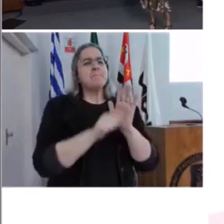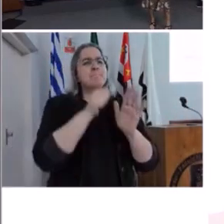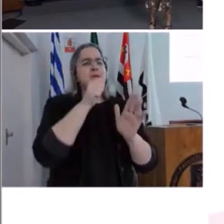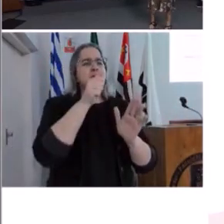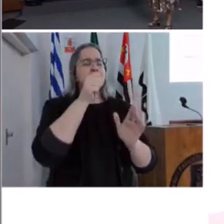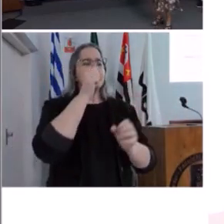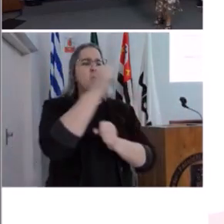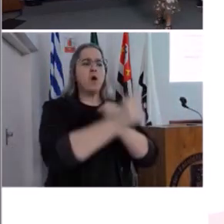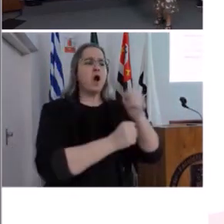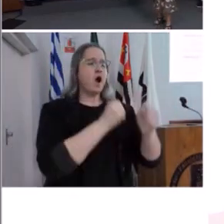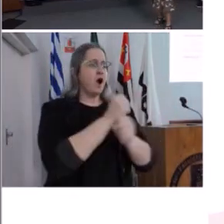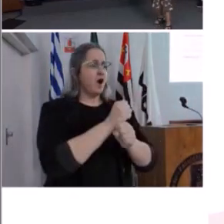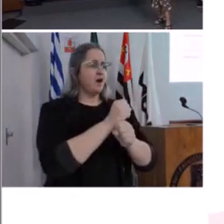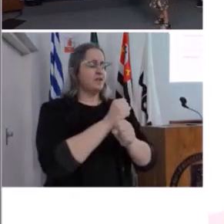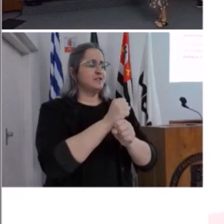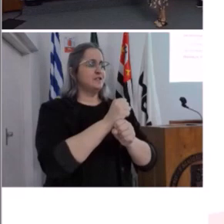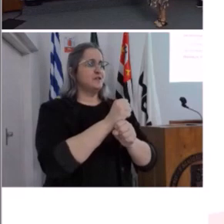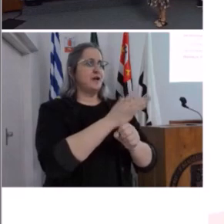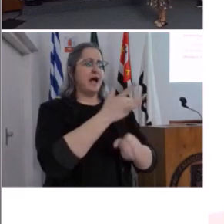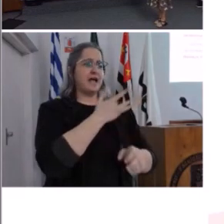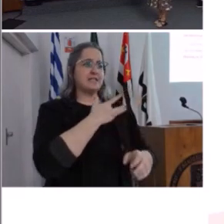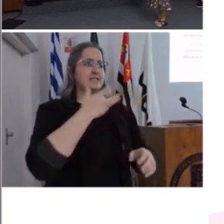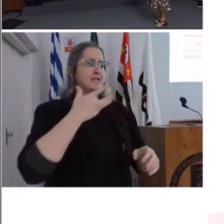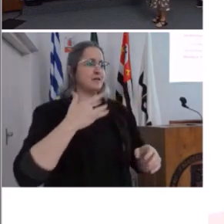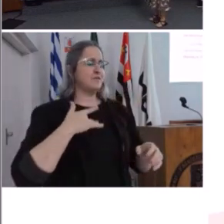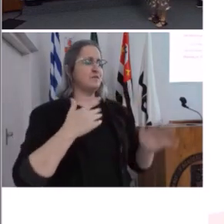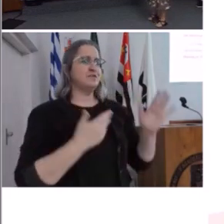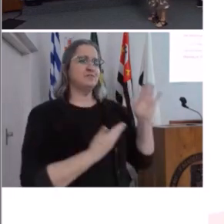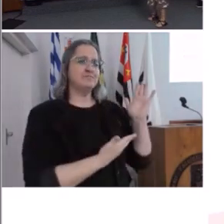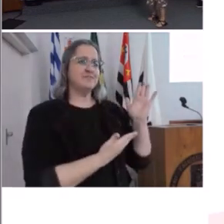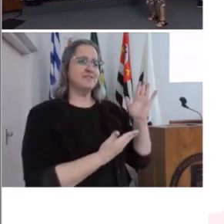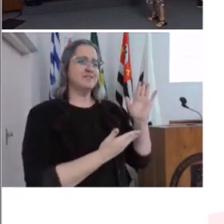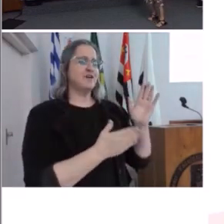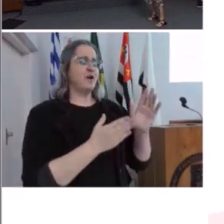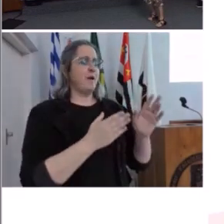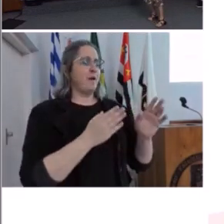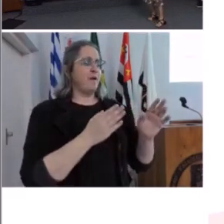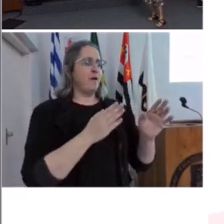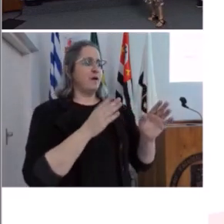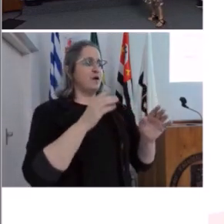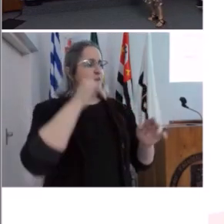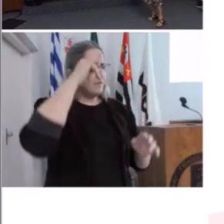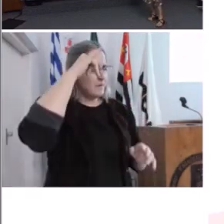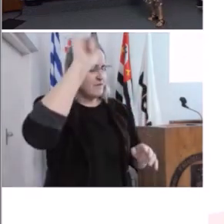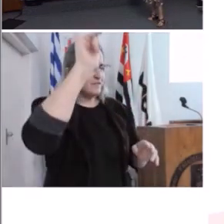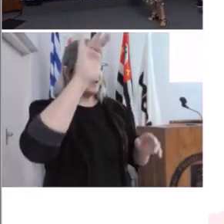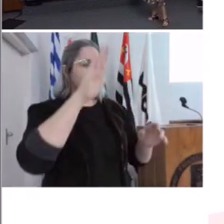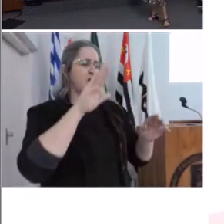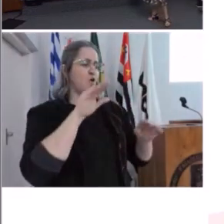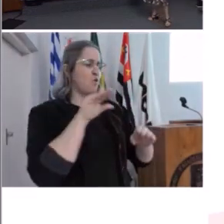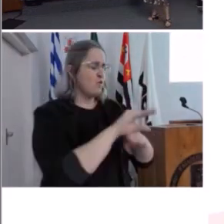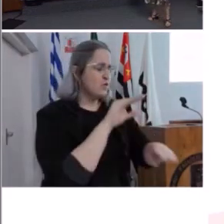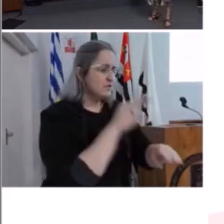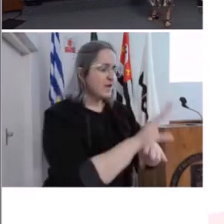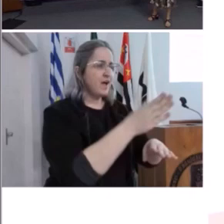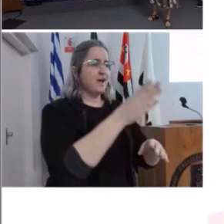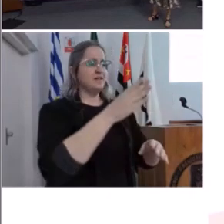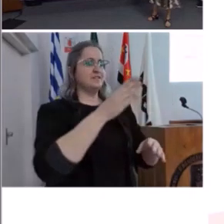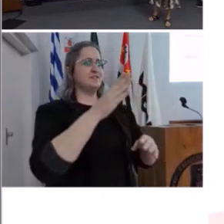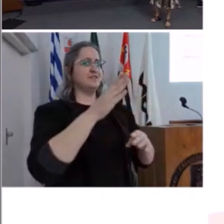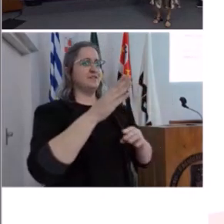atenção à saúde, né? Promoção, prevenção, diagnóstico, tratamento, reabilitação